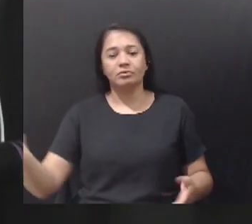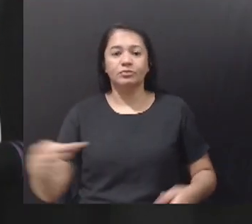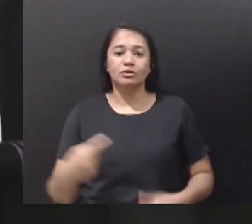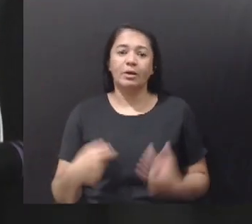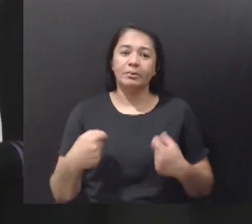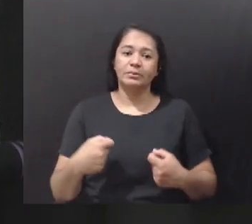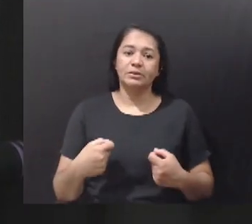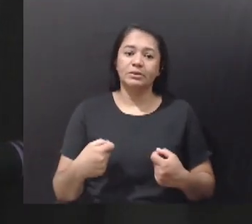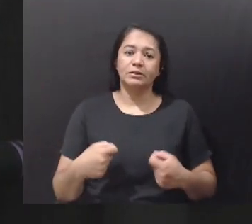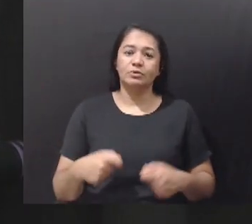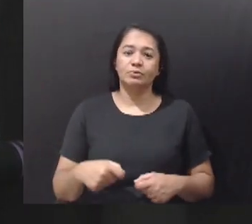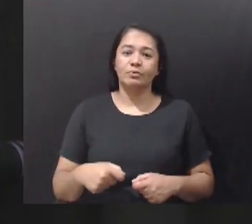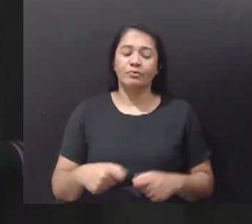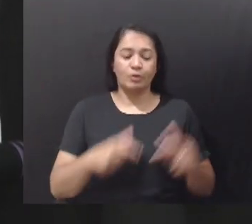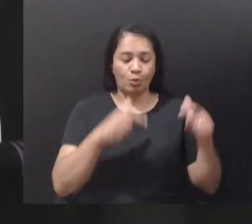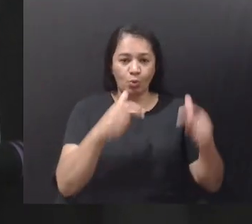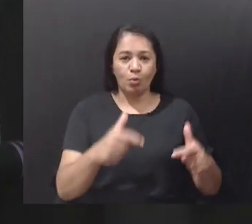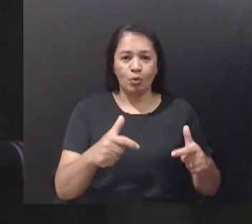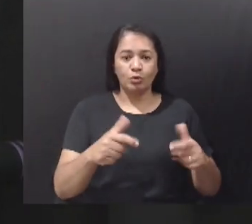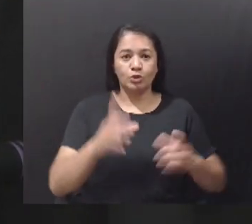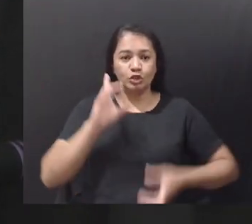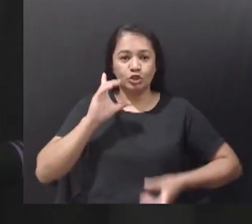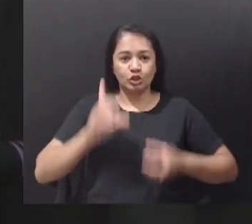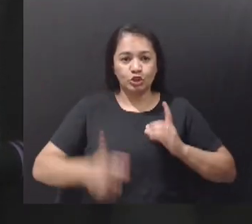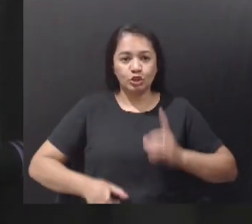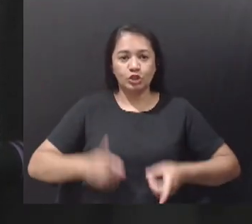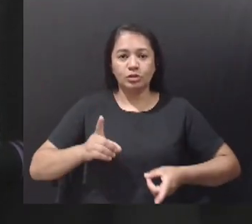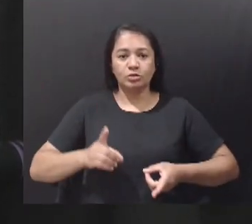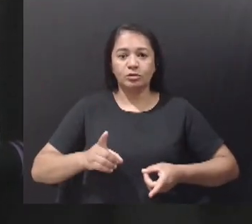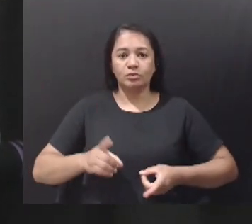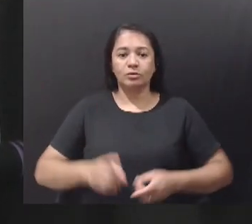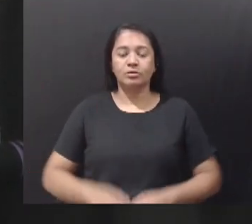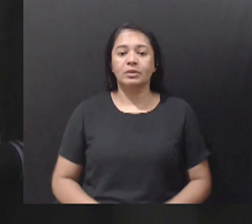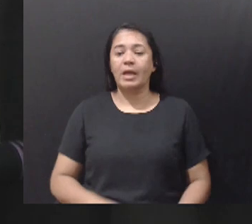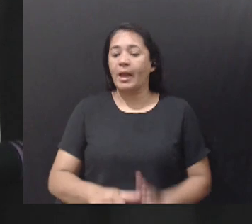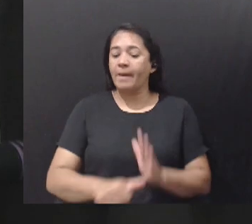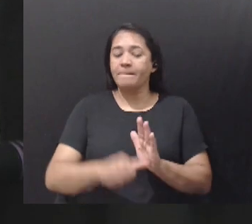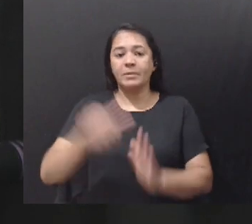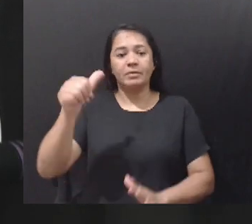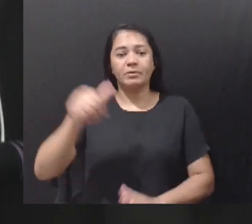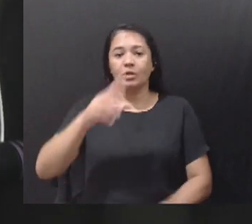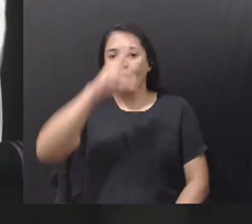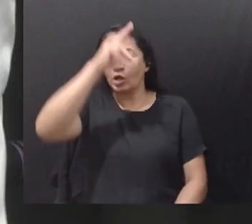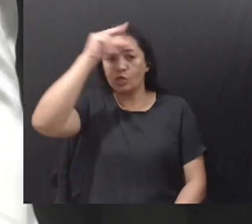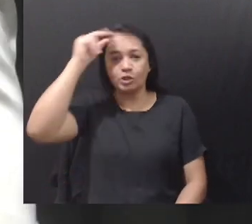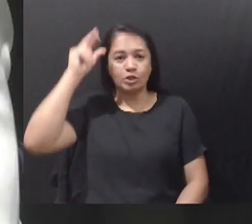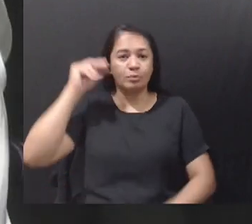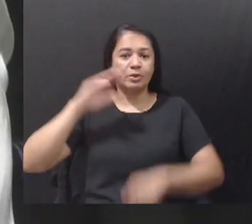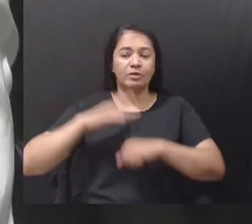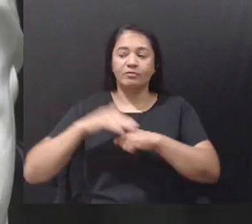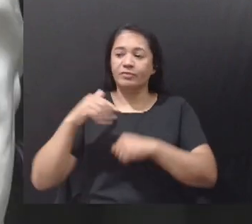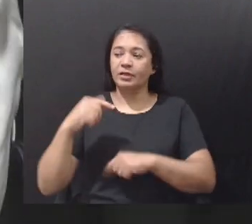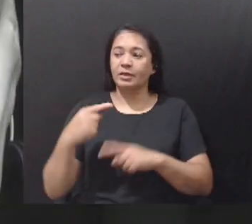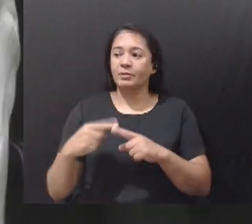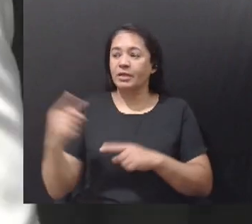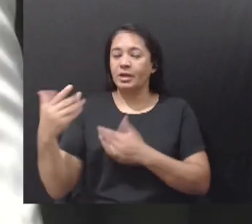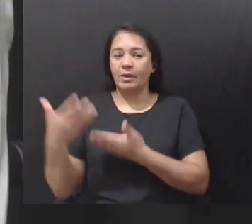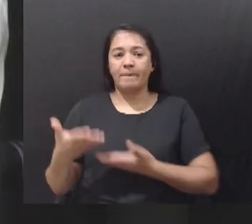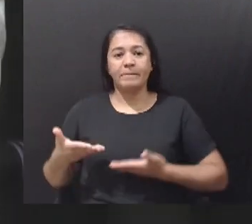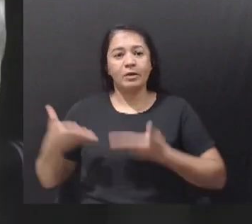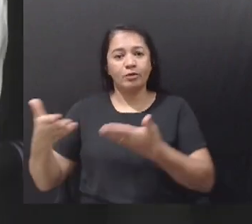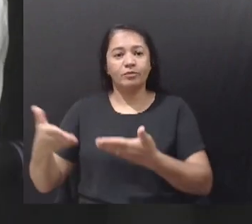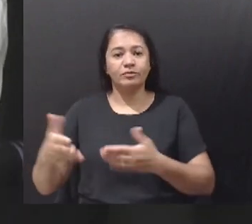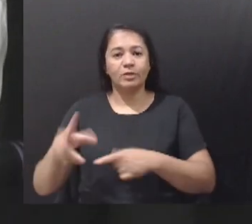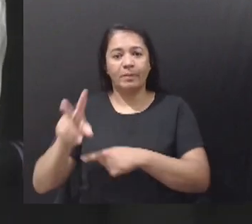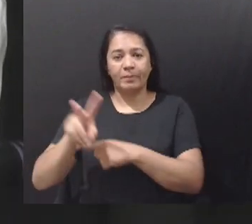um local digno para colocar. A primeira coisa que o prefeito fez quando ele me convidou para cuidar dessa